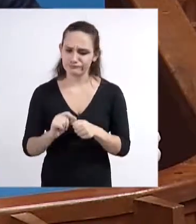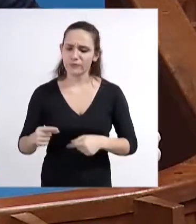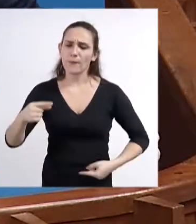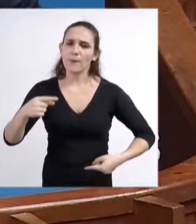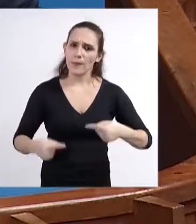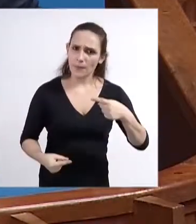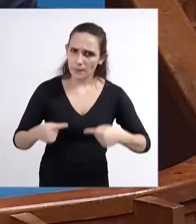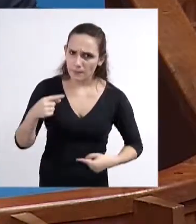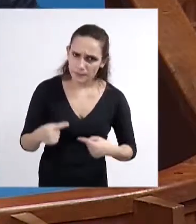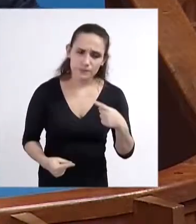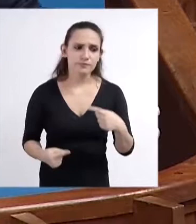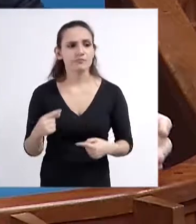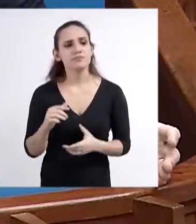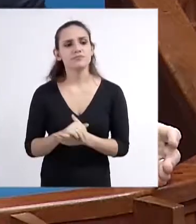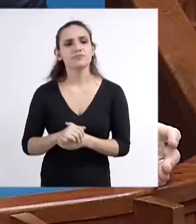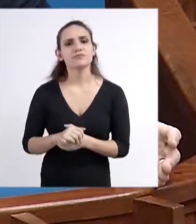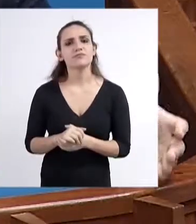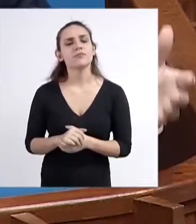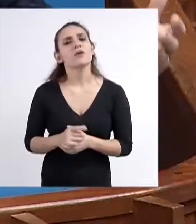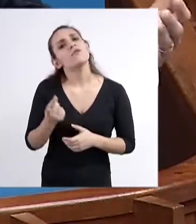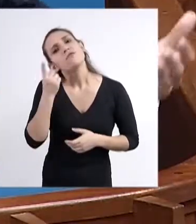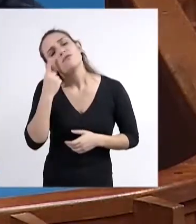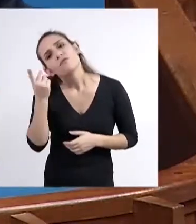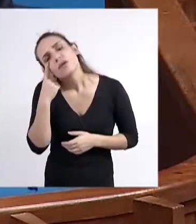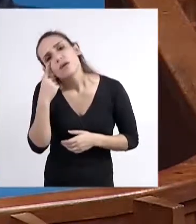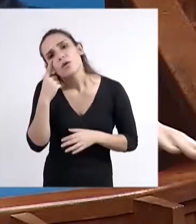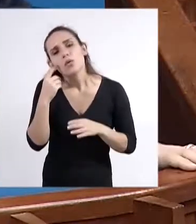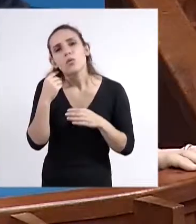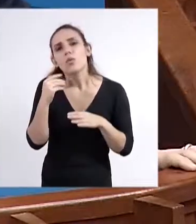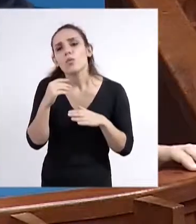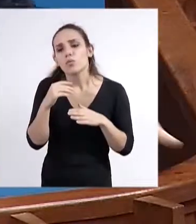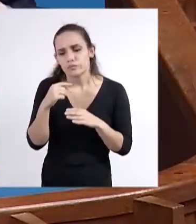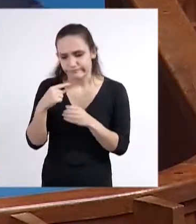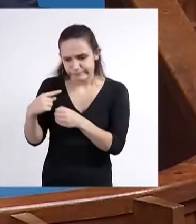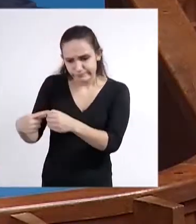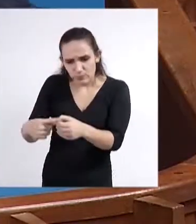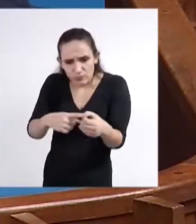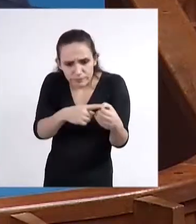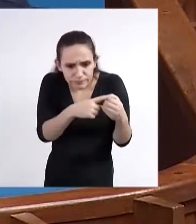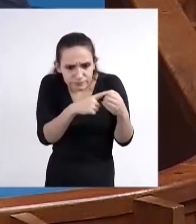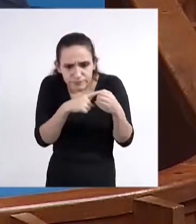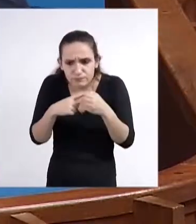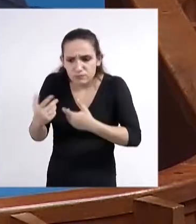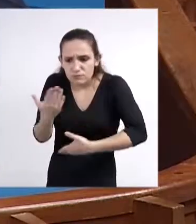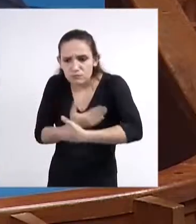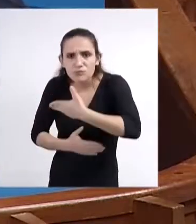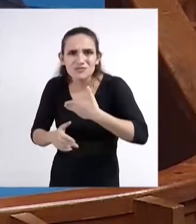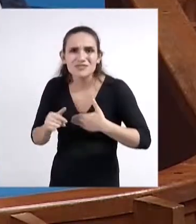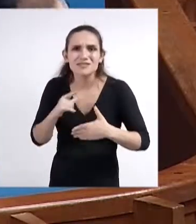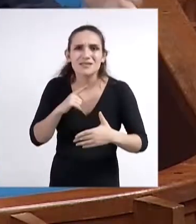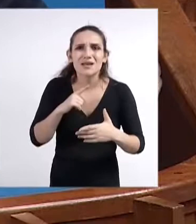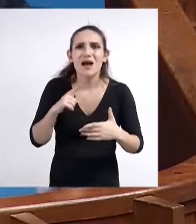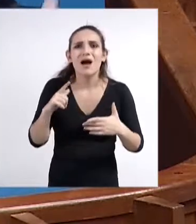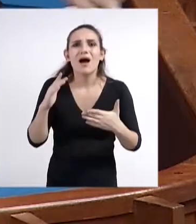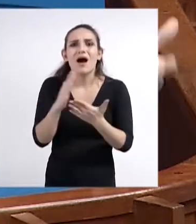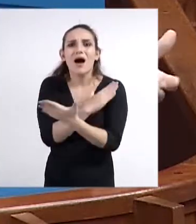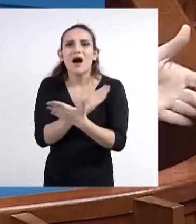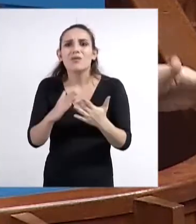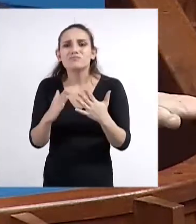debate, de fazer a discussão entre os municípios que têm tem conflitos